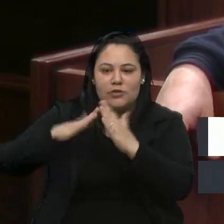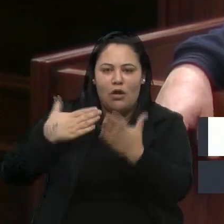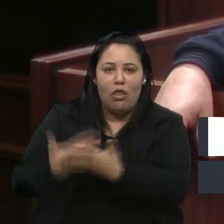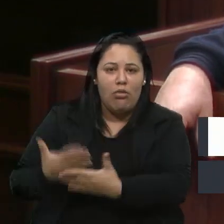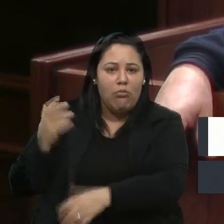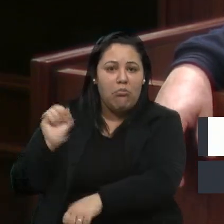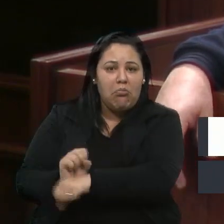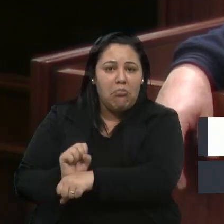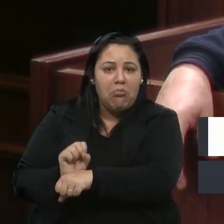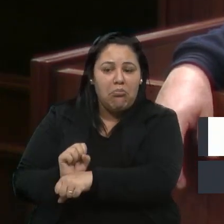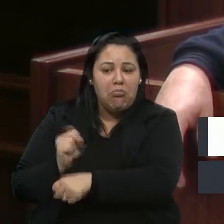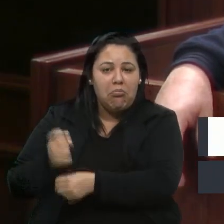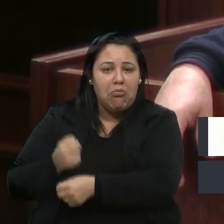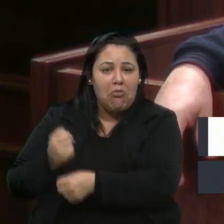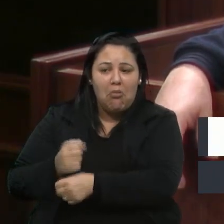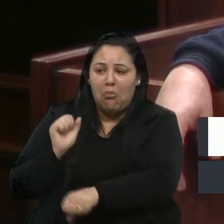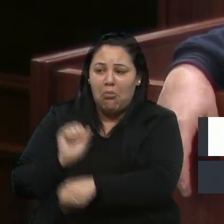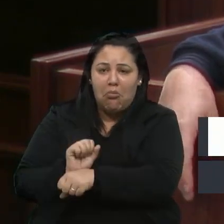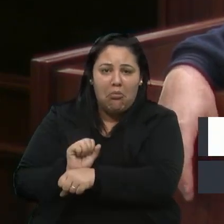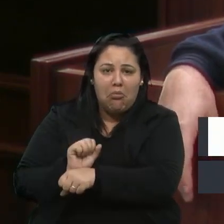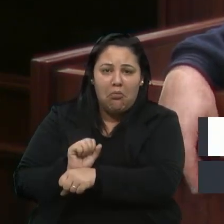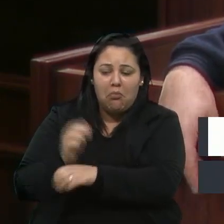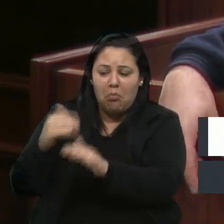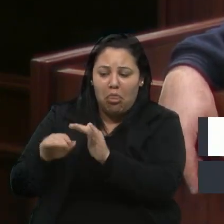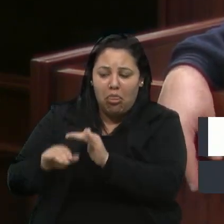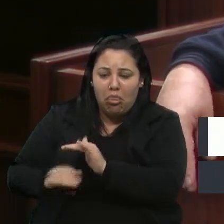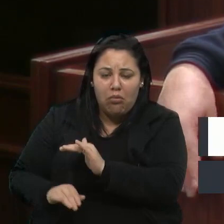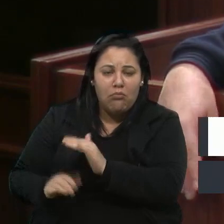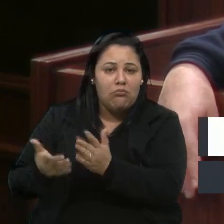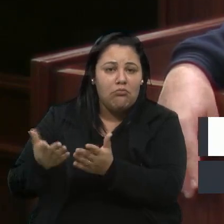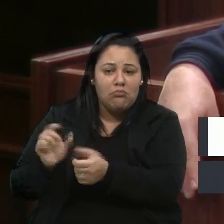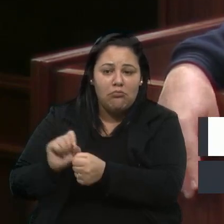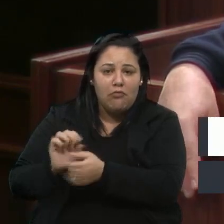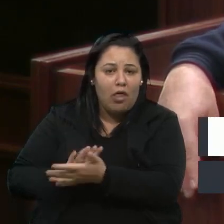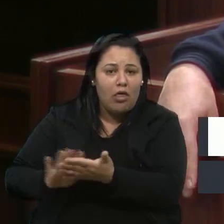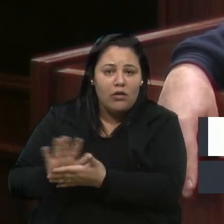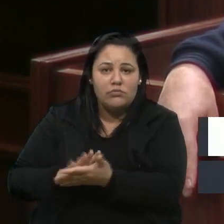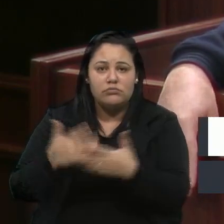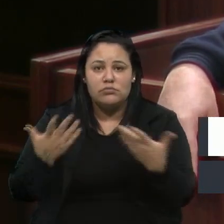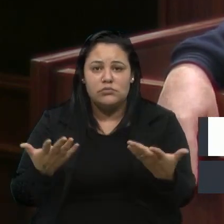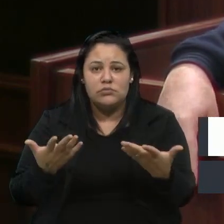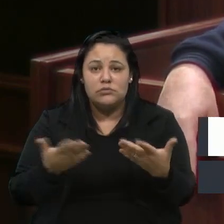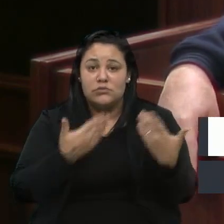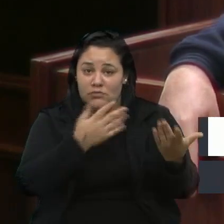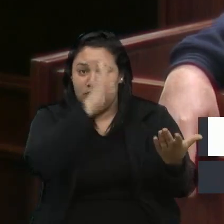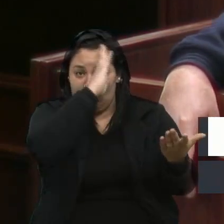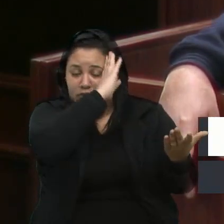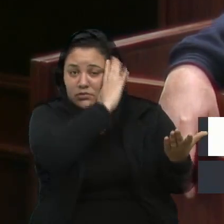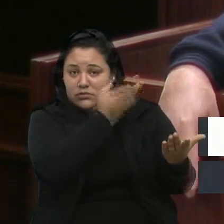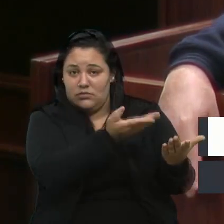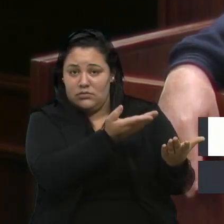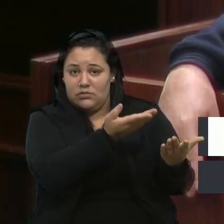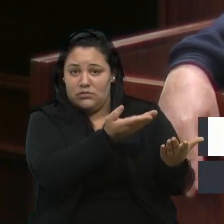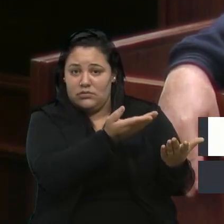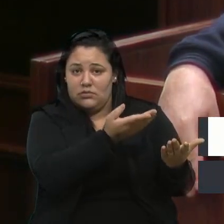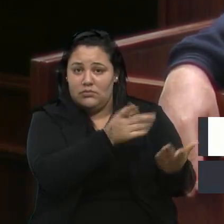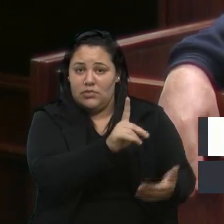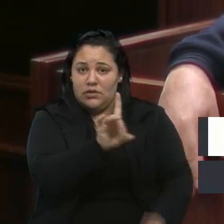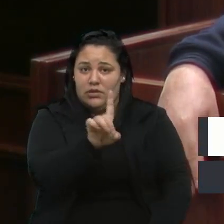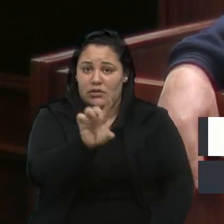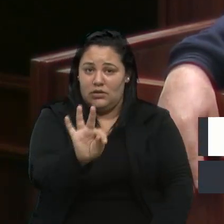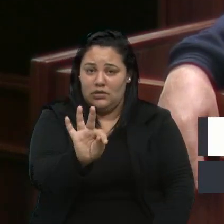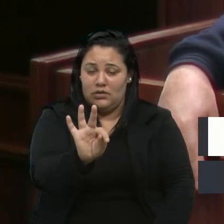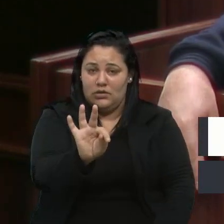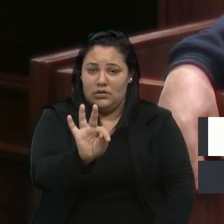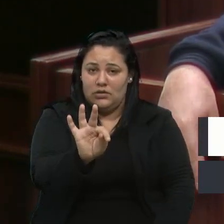paralisadas, estão com as obras com os entulhos e nada foi feito. Tanto é, vereador Bressan, que o PDT, parte